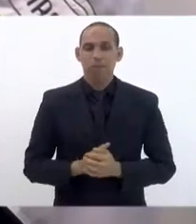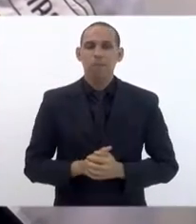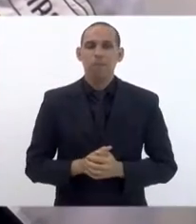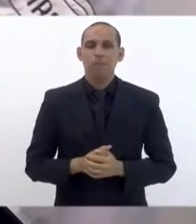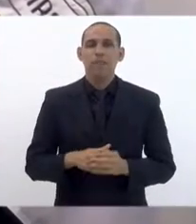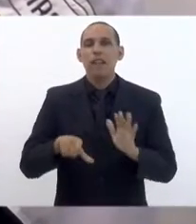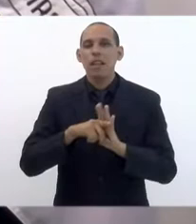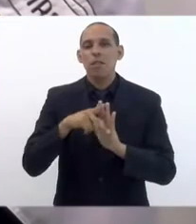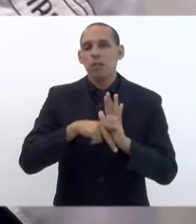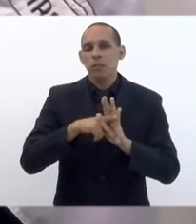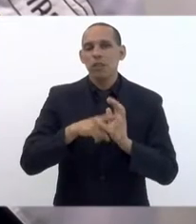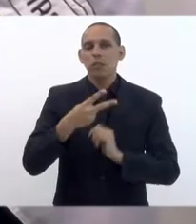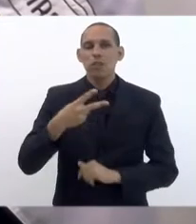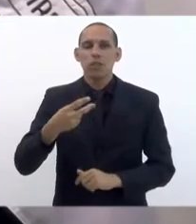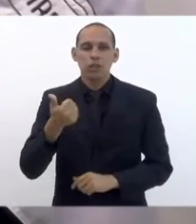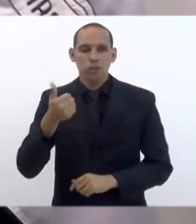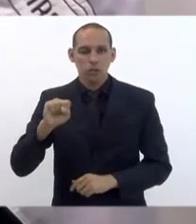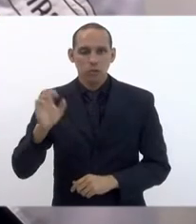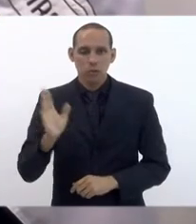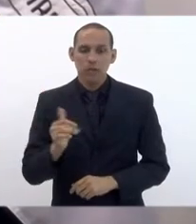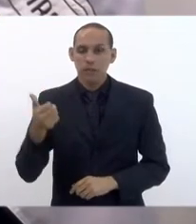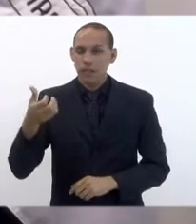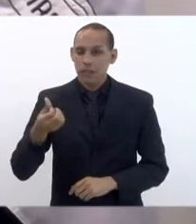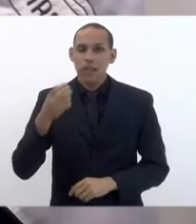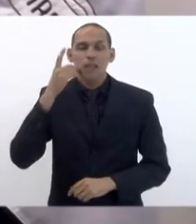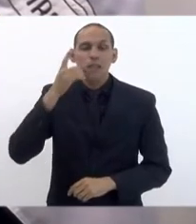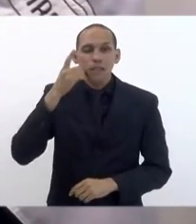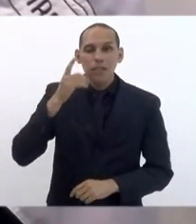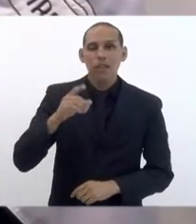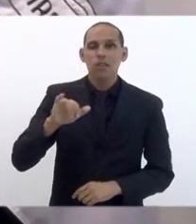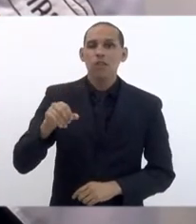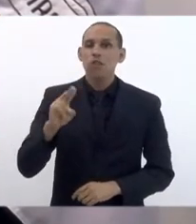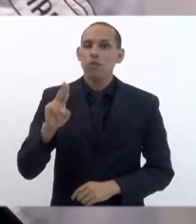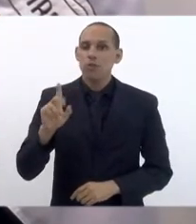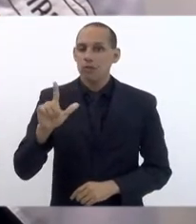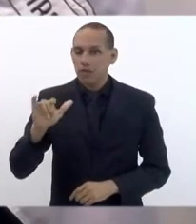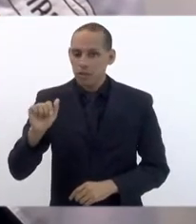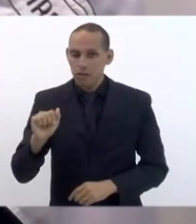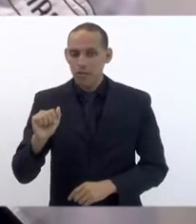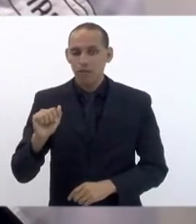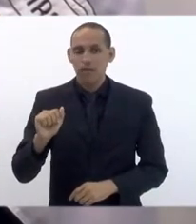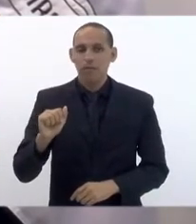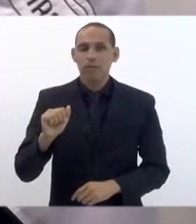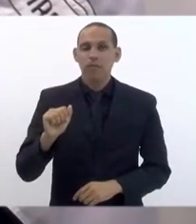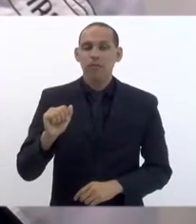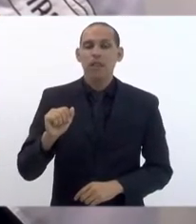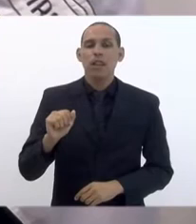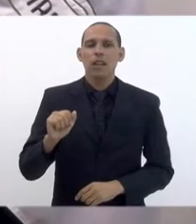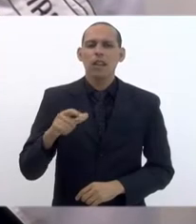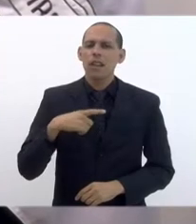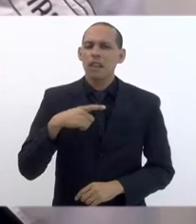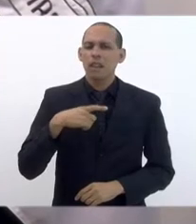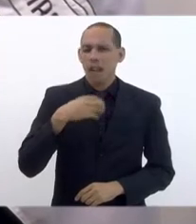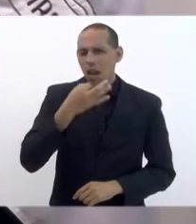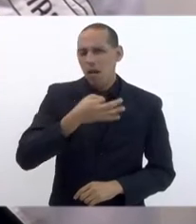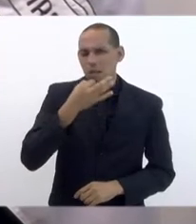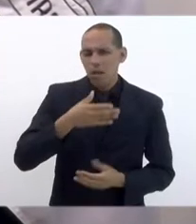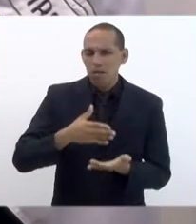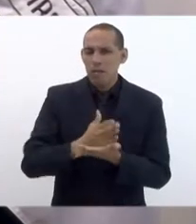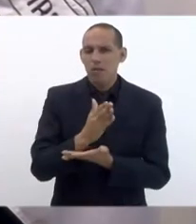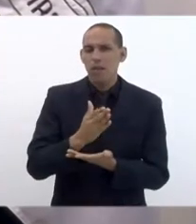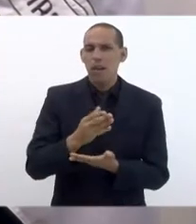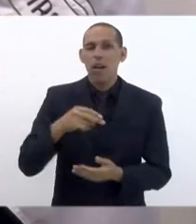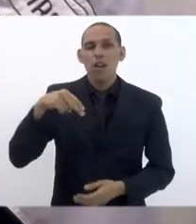de lei 2218-2016, autoria do deputado doutor Julianelli. Havia um parecer aprovado em novembro de 2017